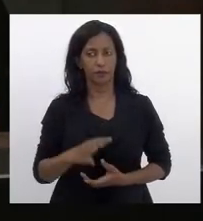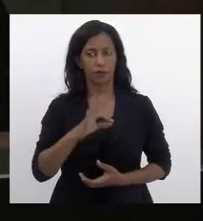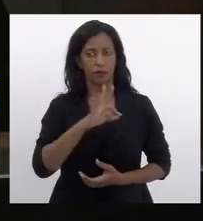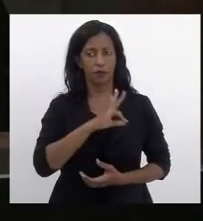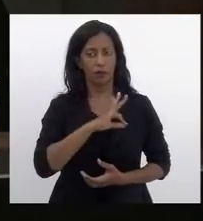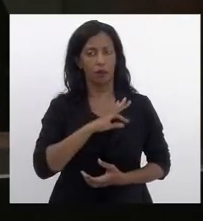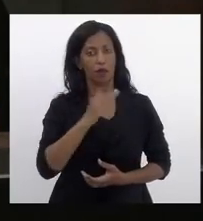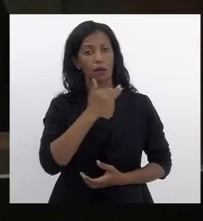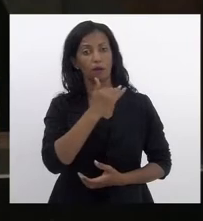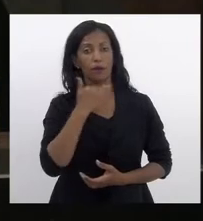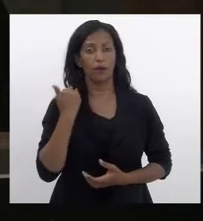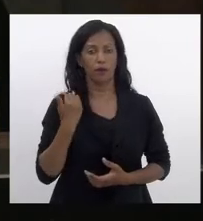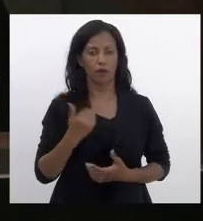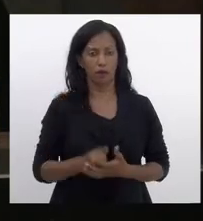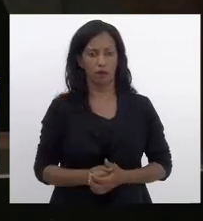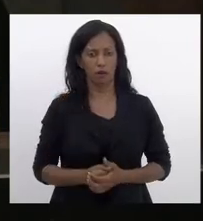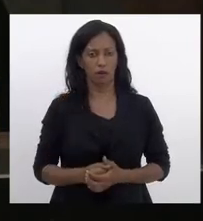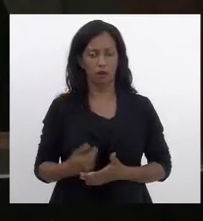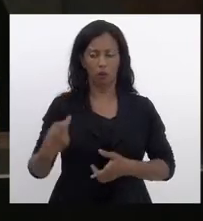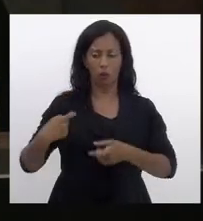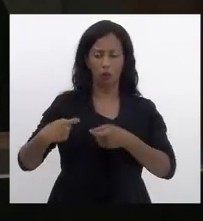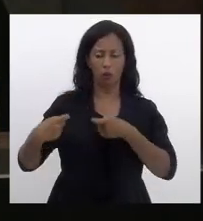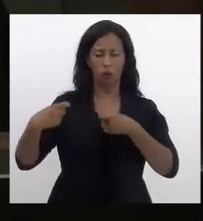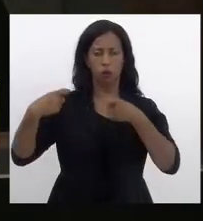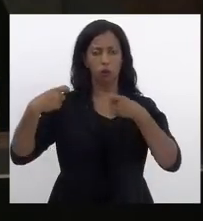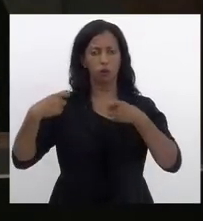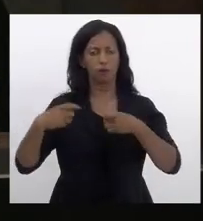policiais morreram em confronto.